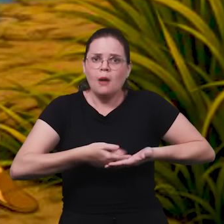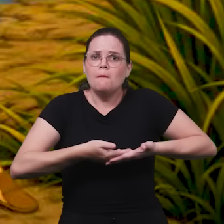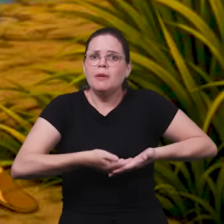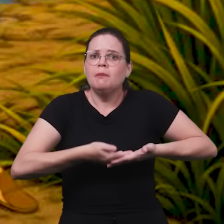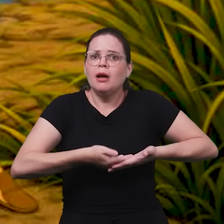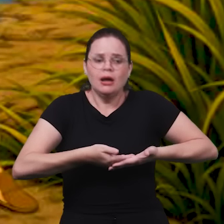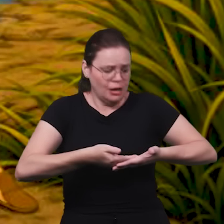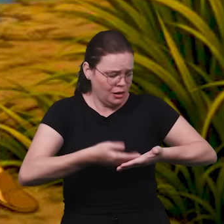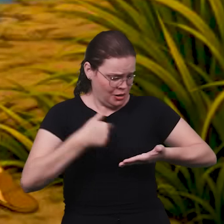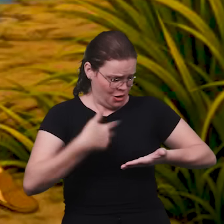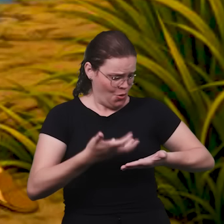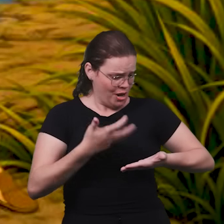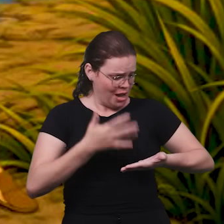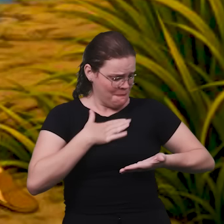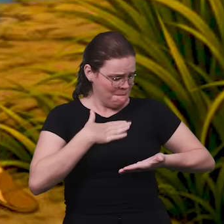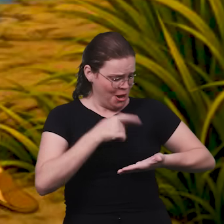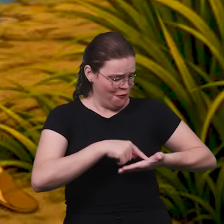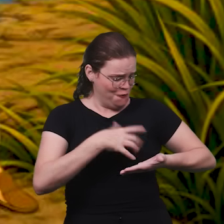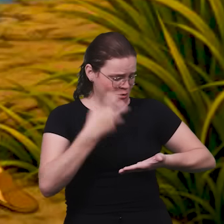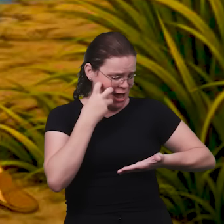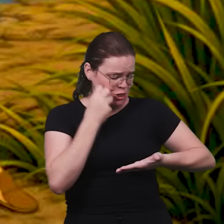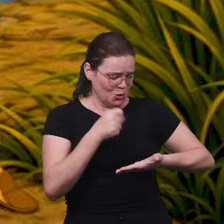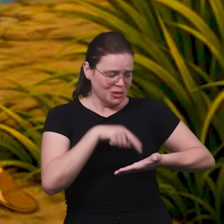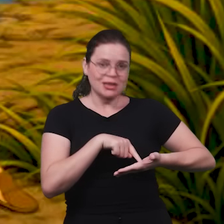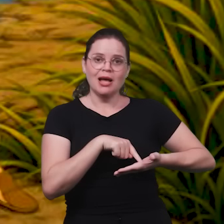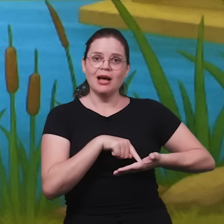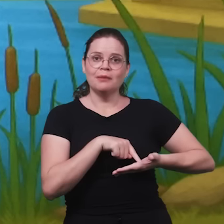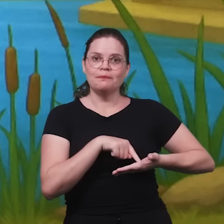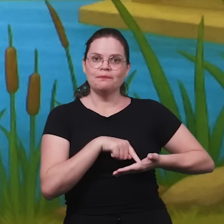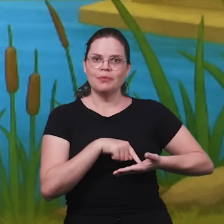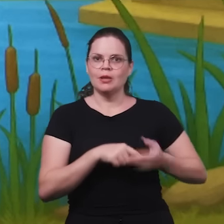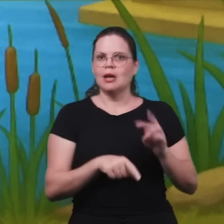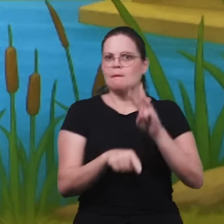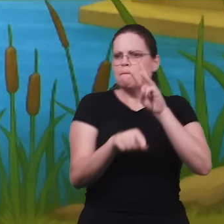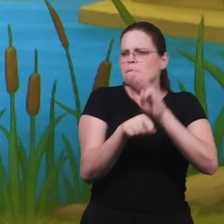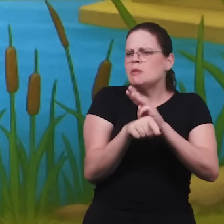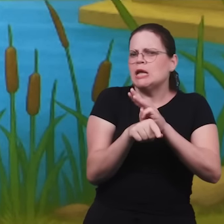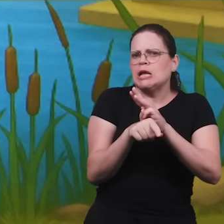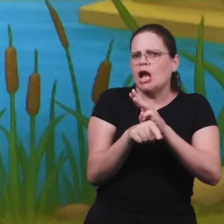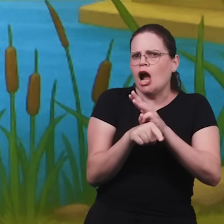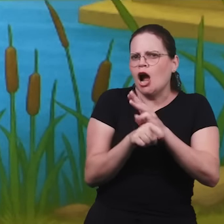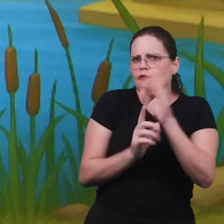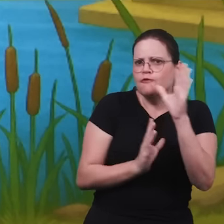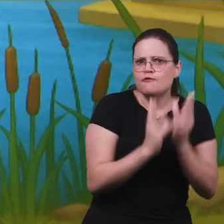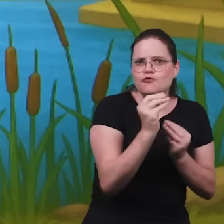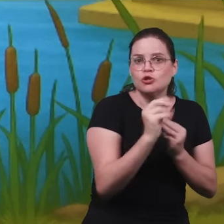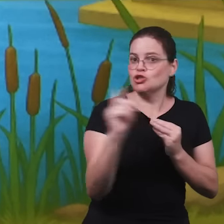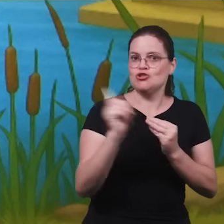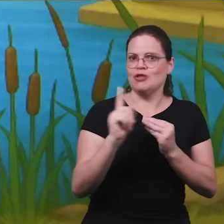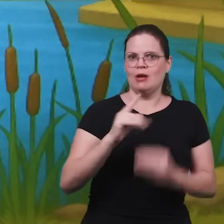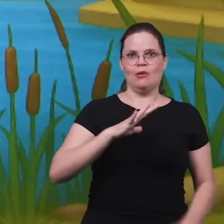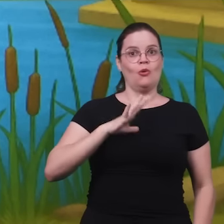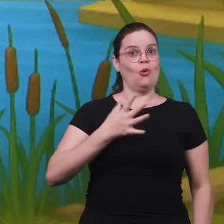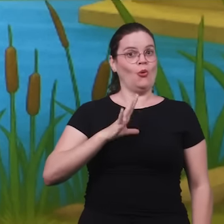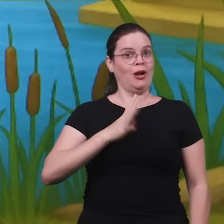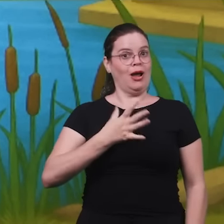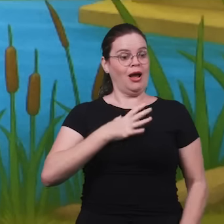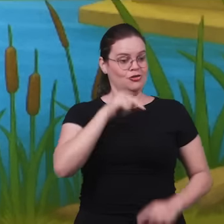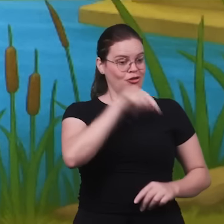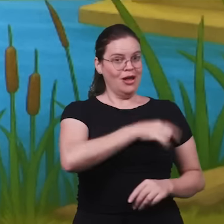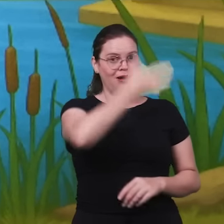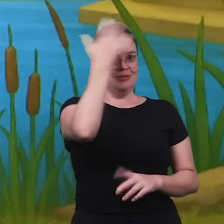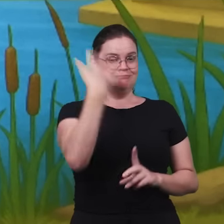momento, Miriam podia ter ficado com medo e sair correndo, mas o Espírito do Senhor